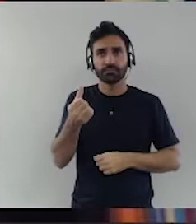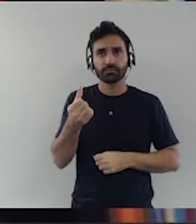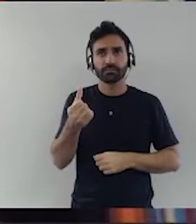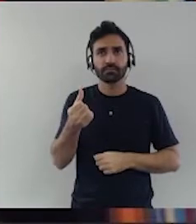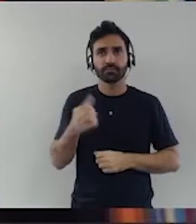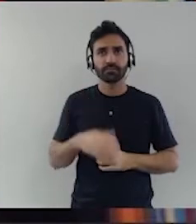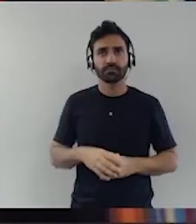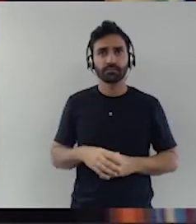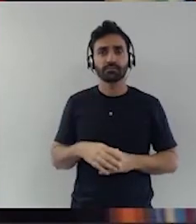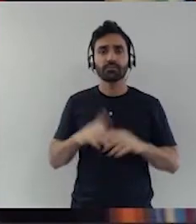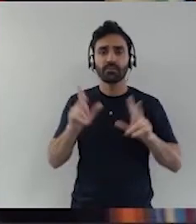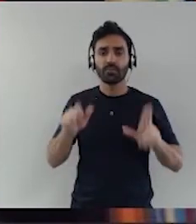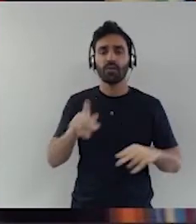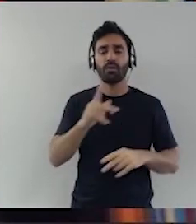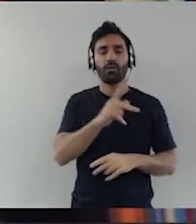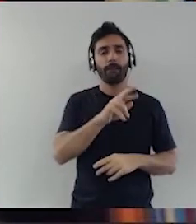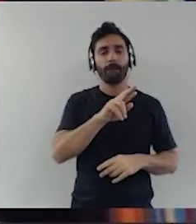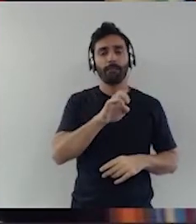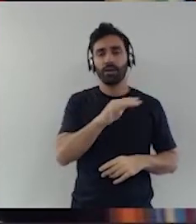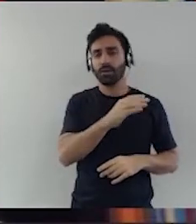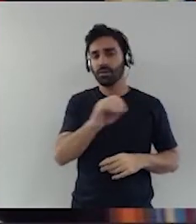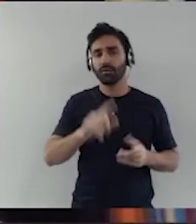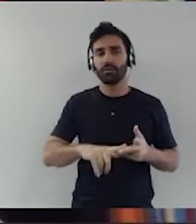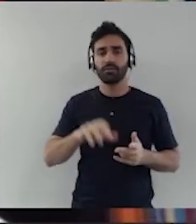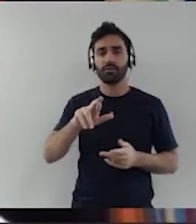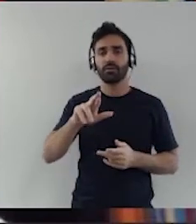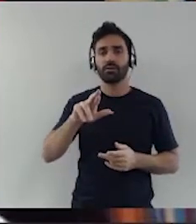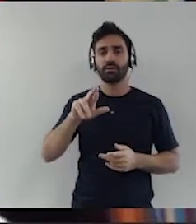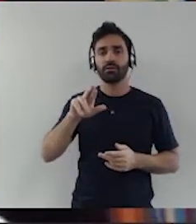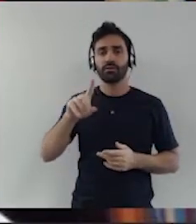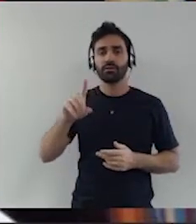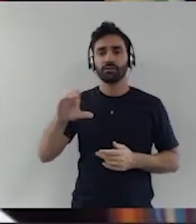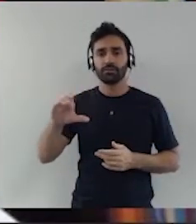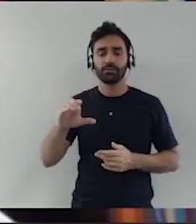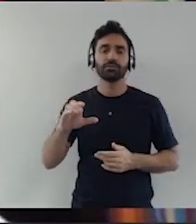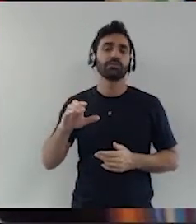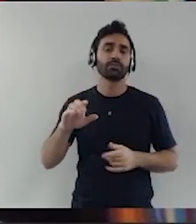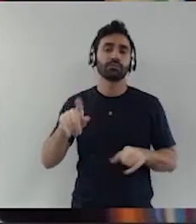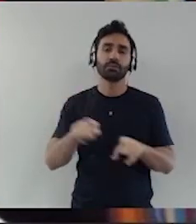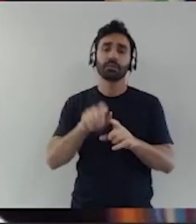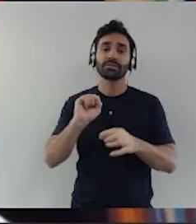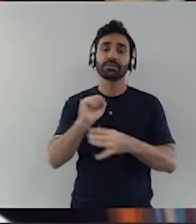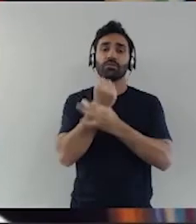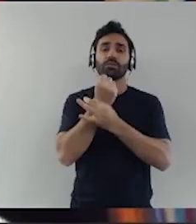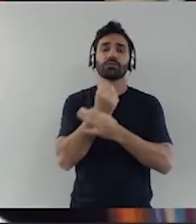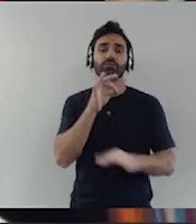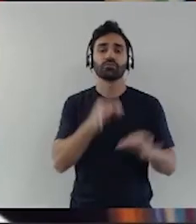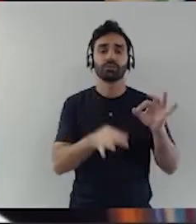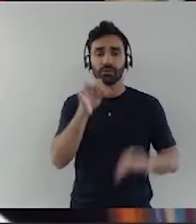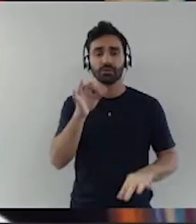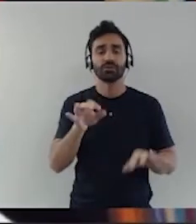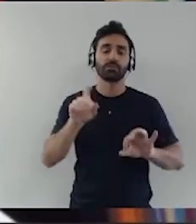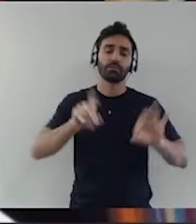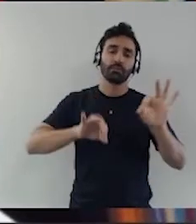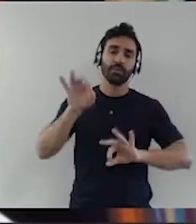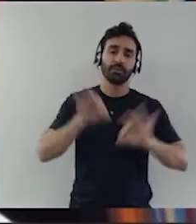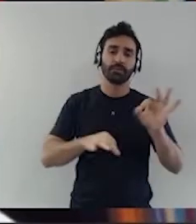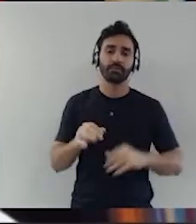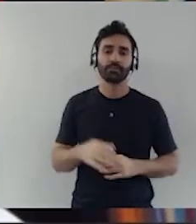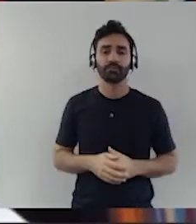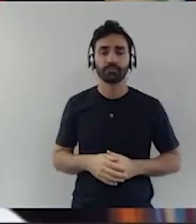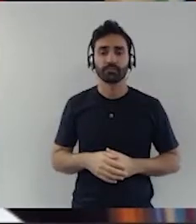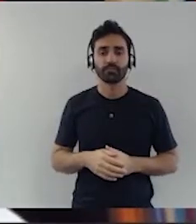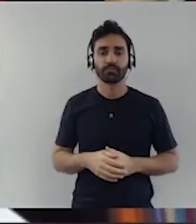como o pregão, como o próprio RDC, e incorporando segurança jurídica, a fase interna e planejamento, enfim, mas mantendo essa